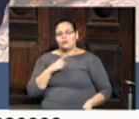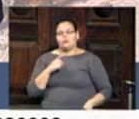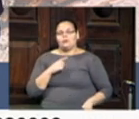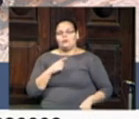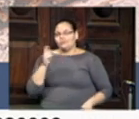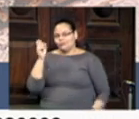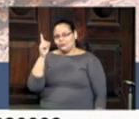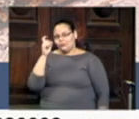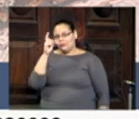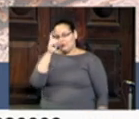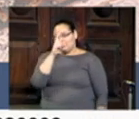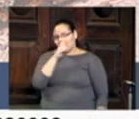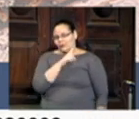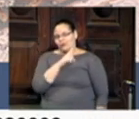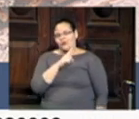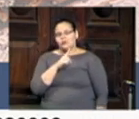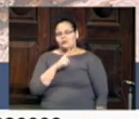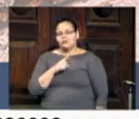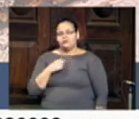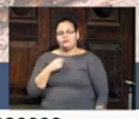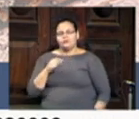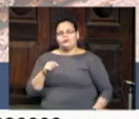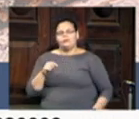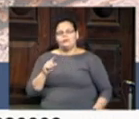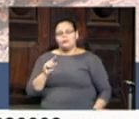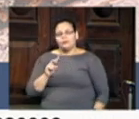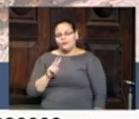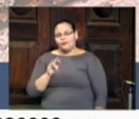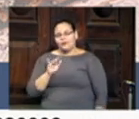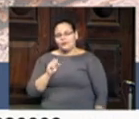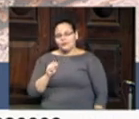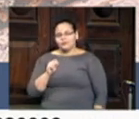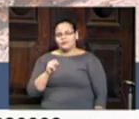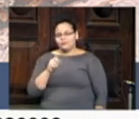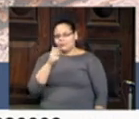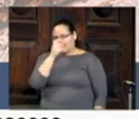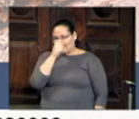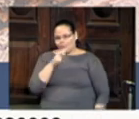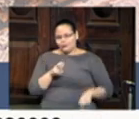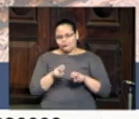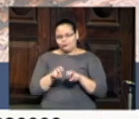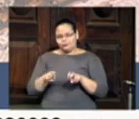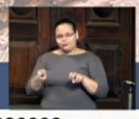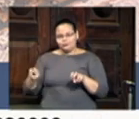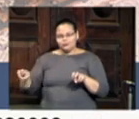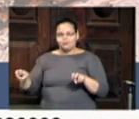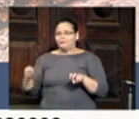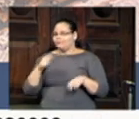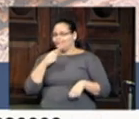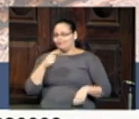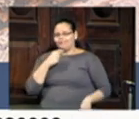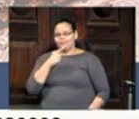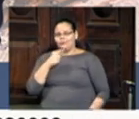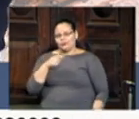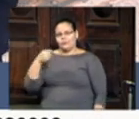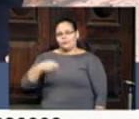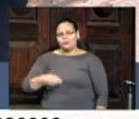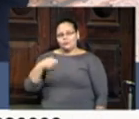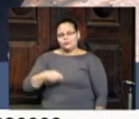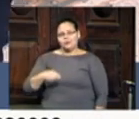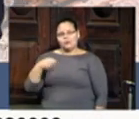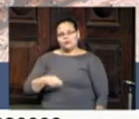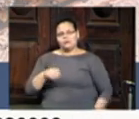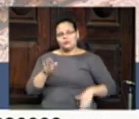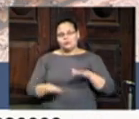grande dificuldade de vagas. E também você é obrigado, às